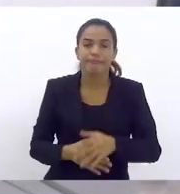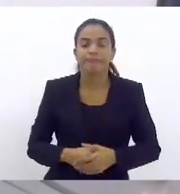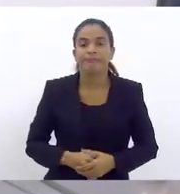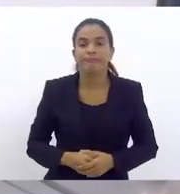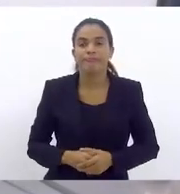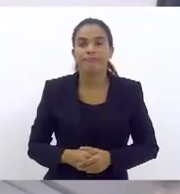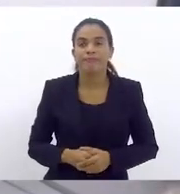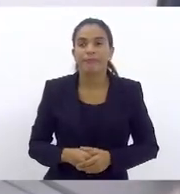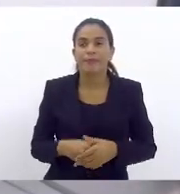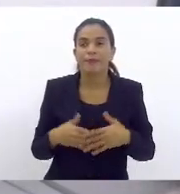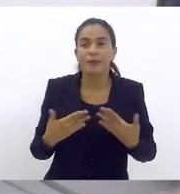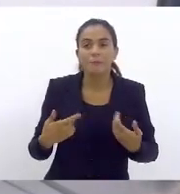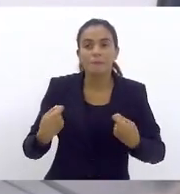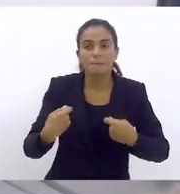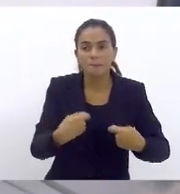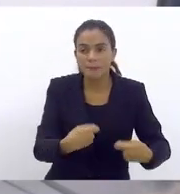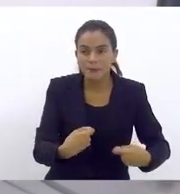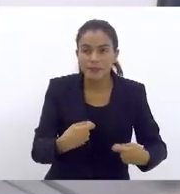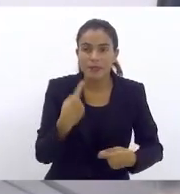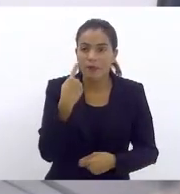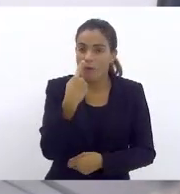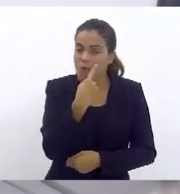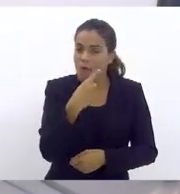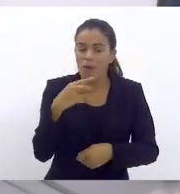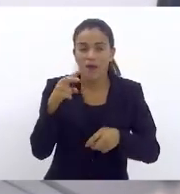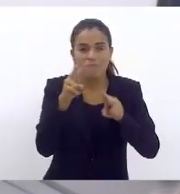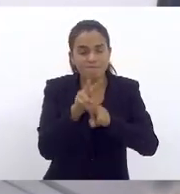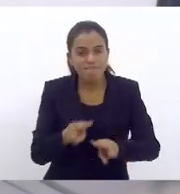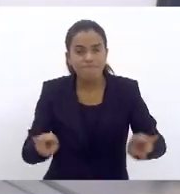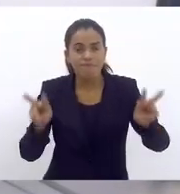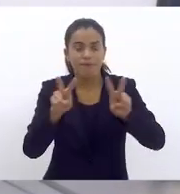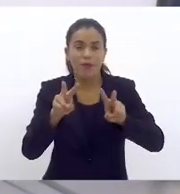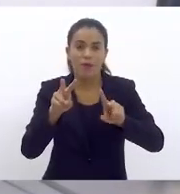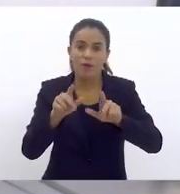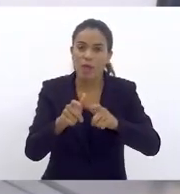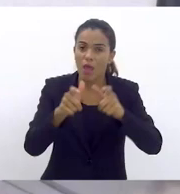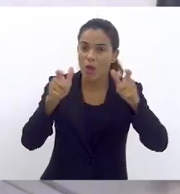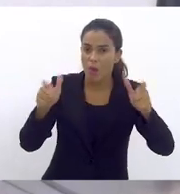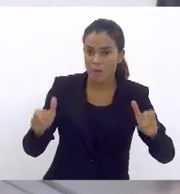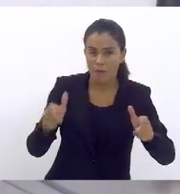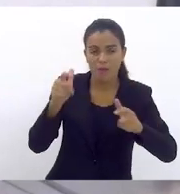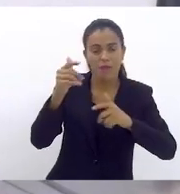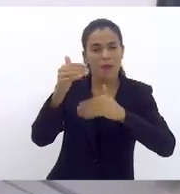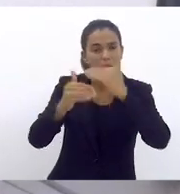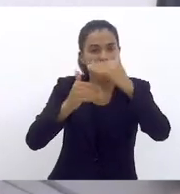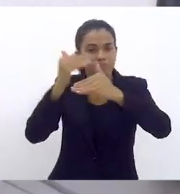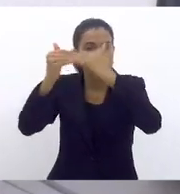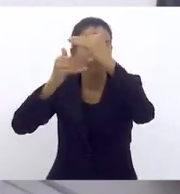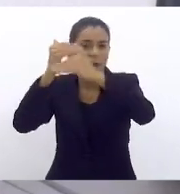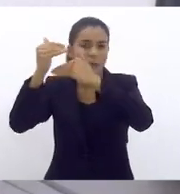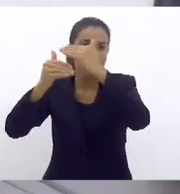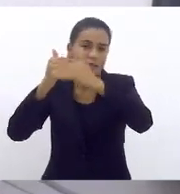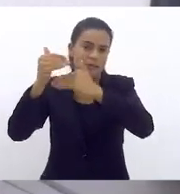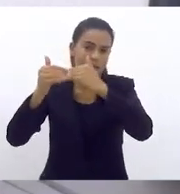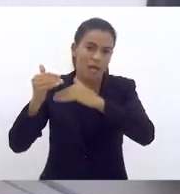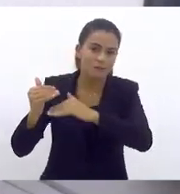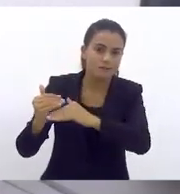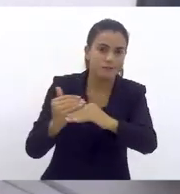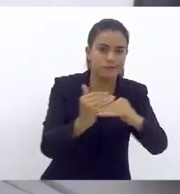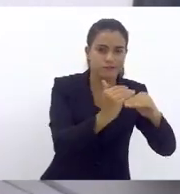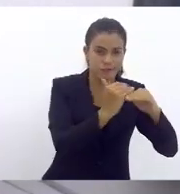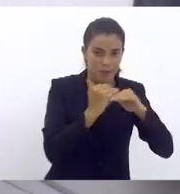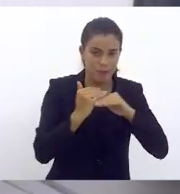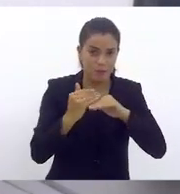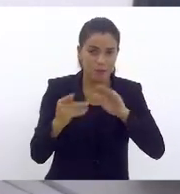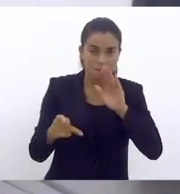Nós temos que ter uma visão que priorize o aumento da capacidade endógena produtiva a utilização do poder de compra do